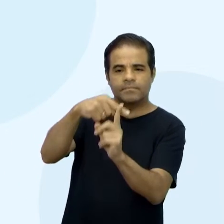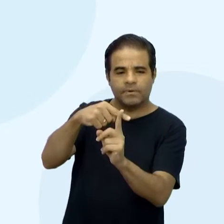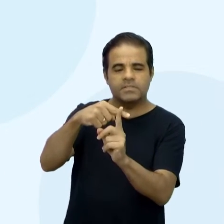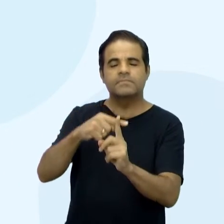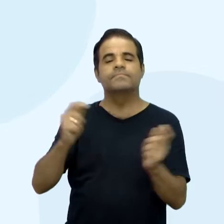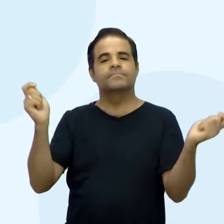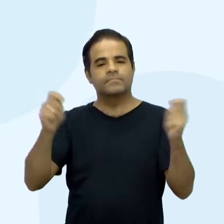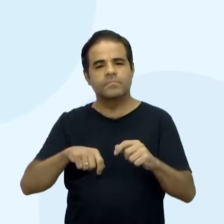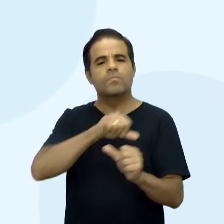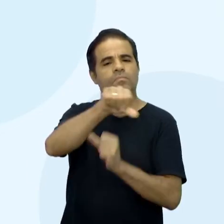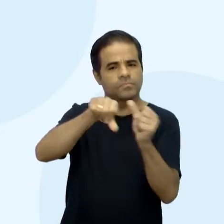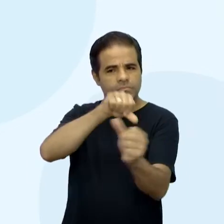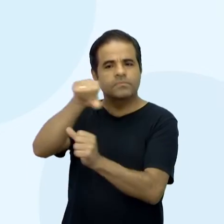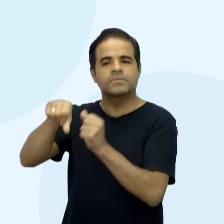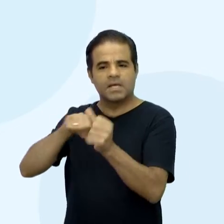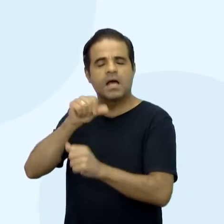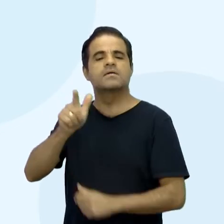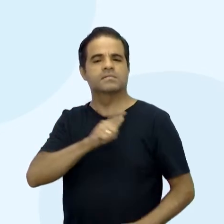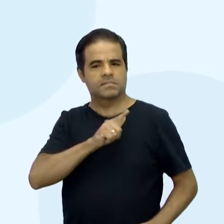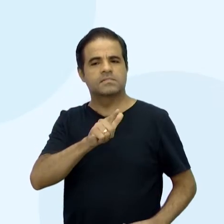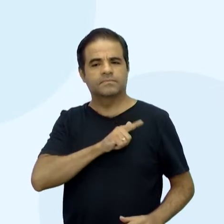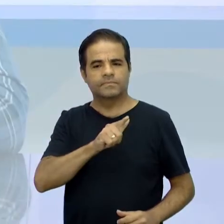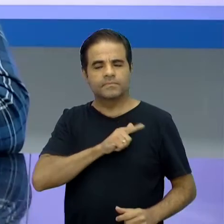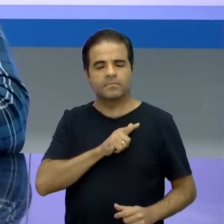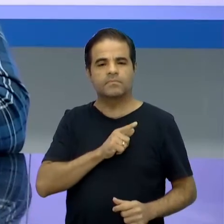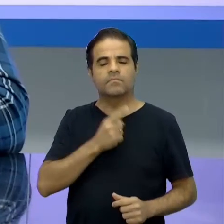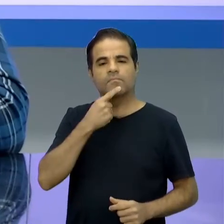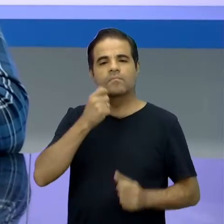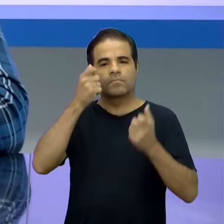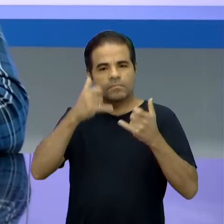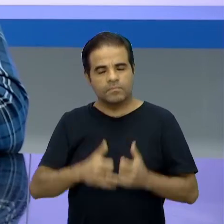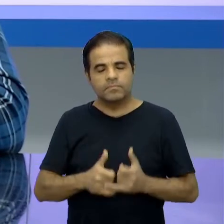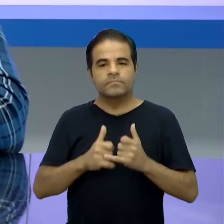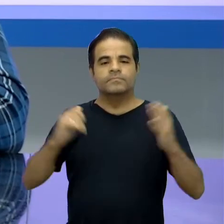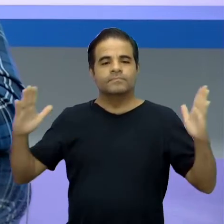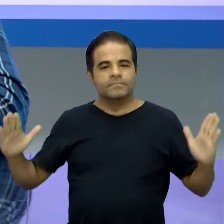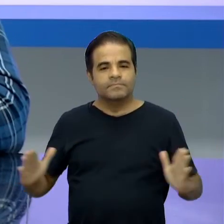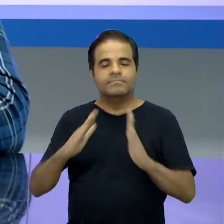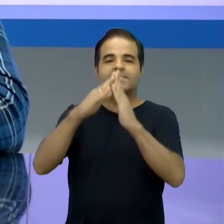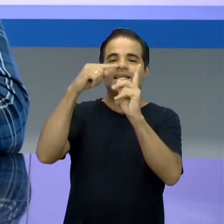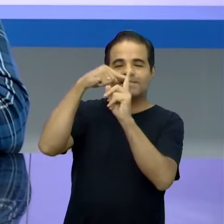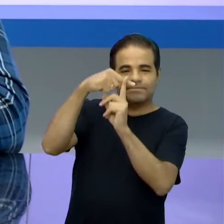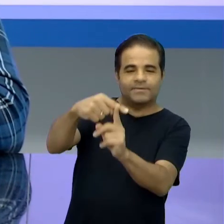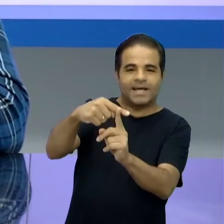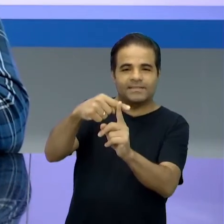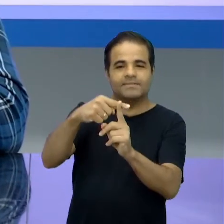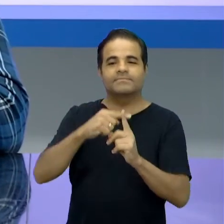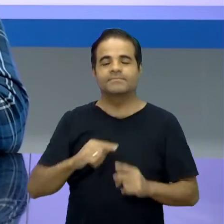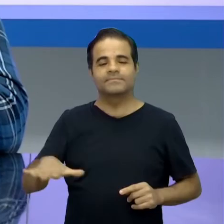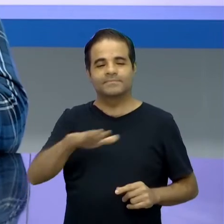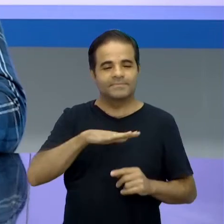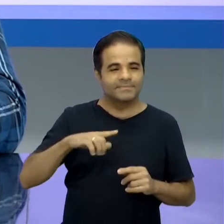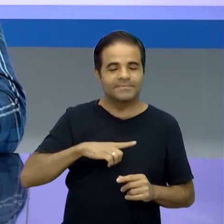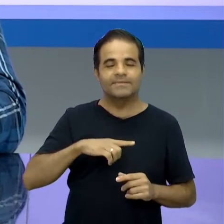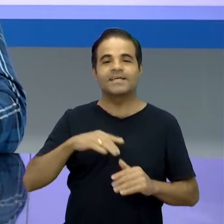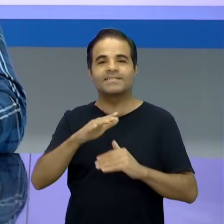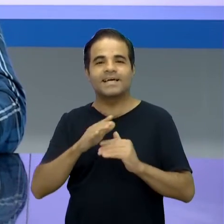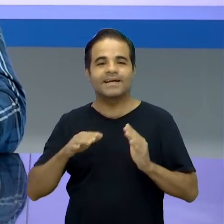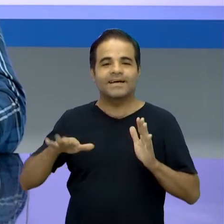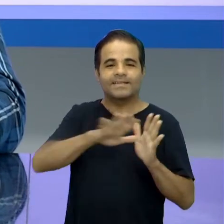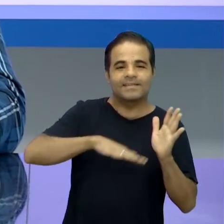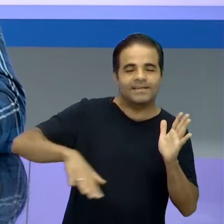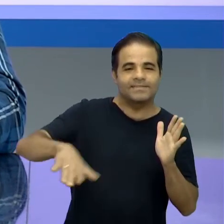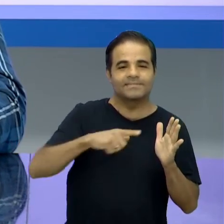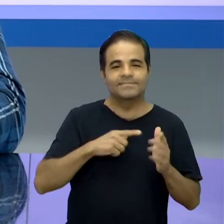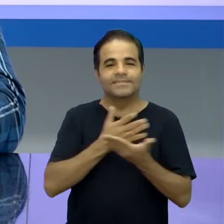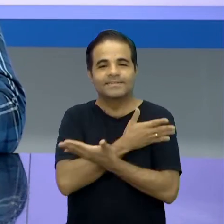muitas mudanças, tá? E quando a gente fala de patrimônio histórico, né, a gente não pode mexer